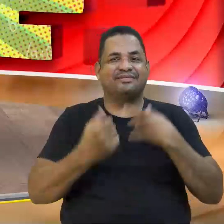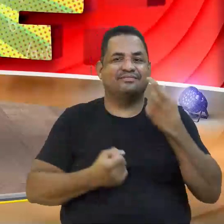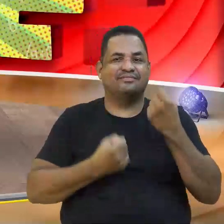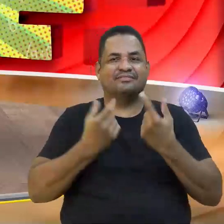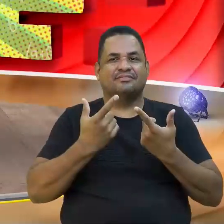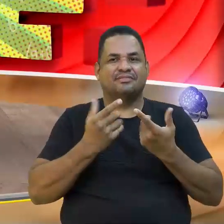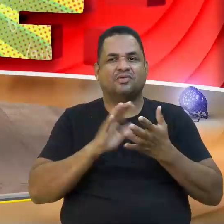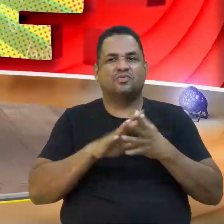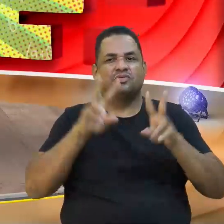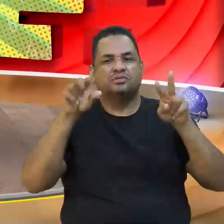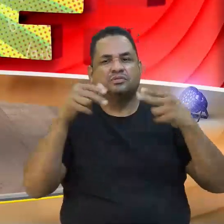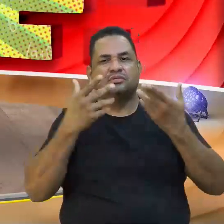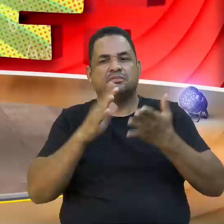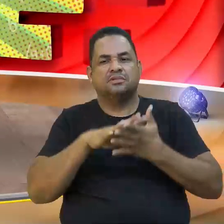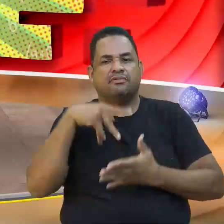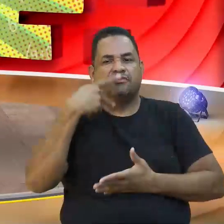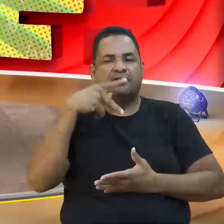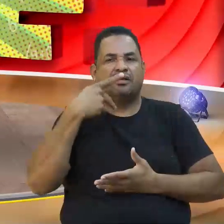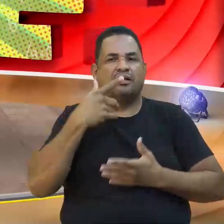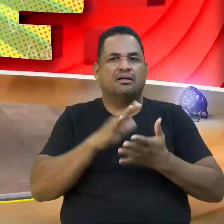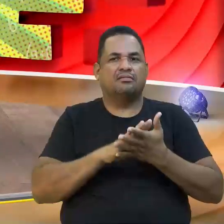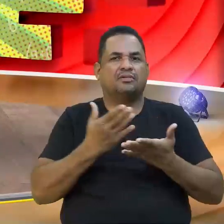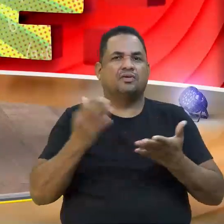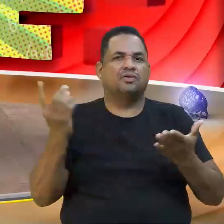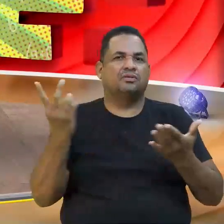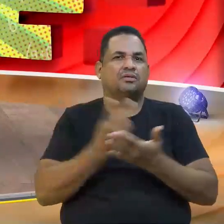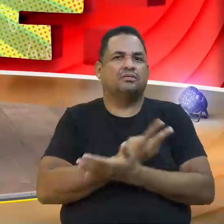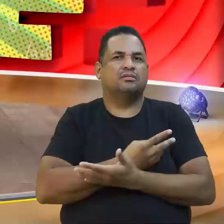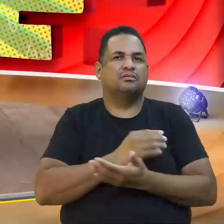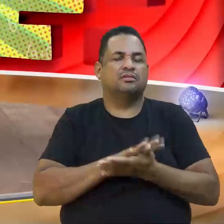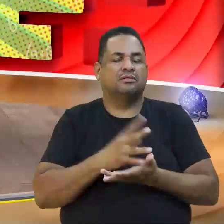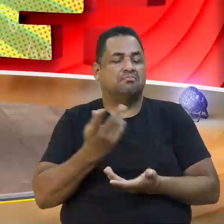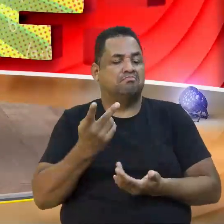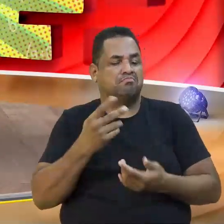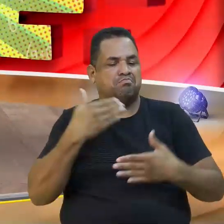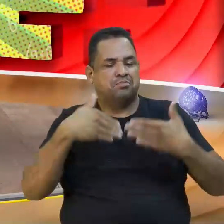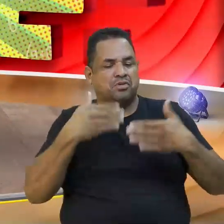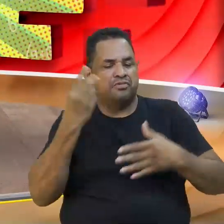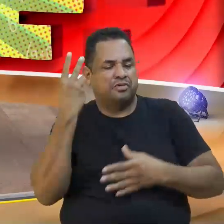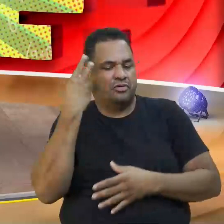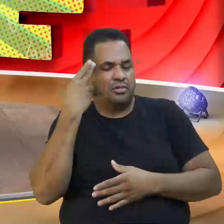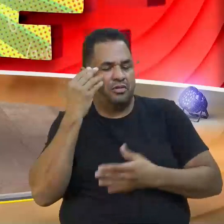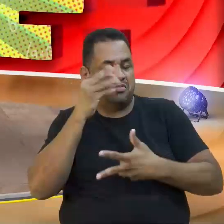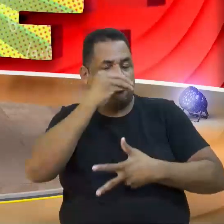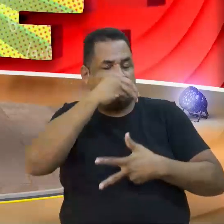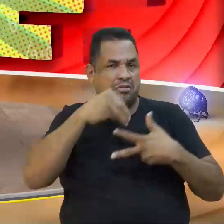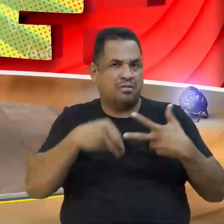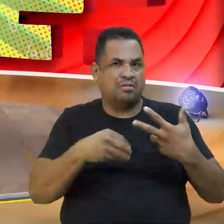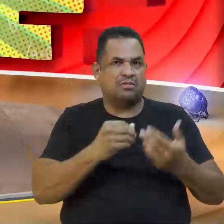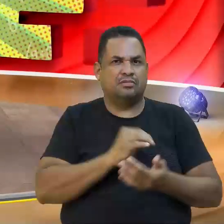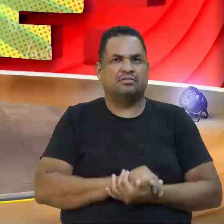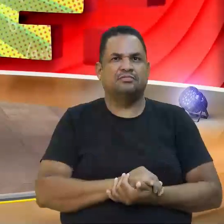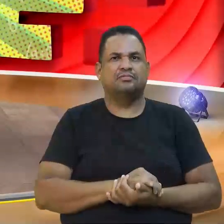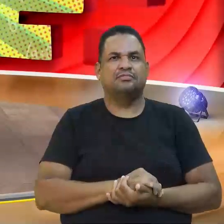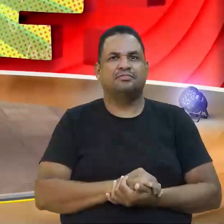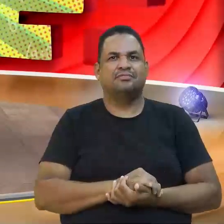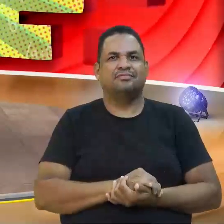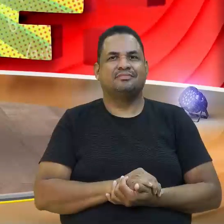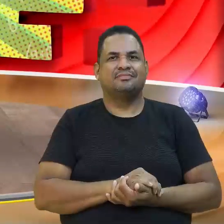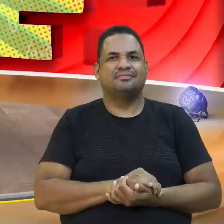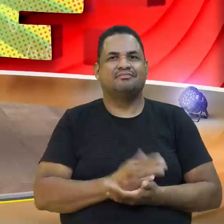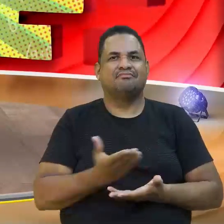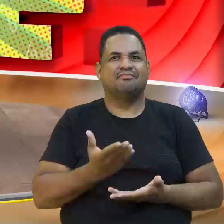que os alunos cometem durante as provas, ou prova normal ou prova do Enem. São o que nós chamamos ali de algumas bolas fora,